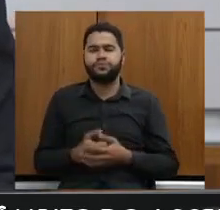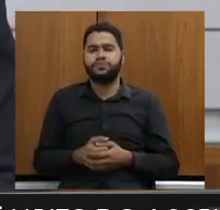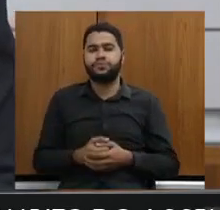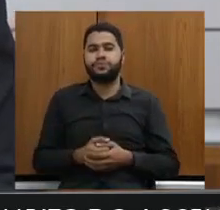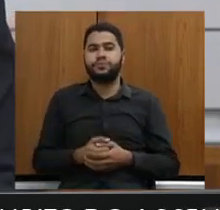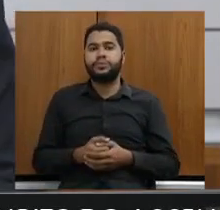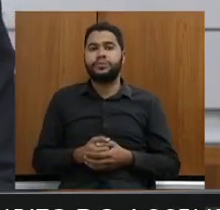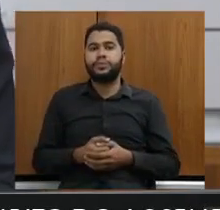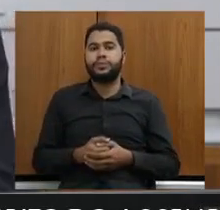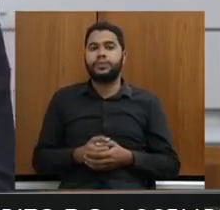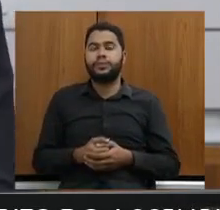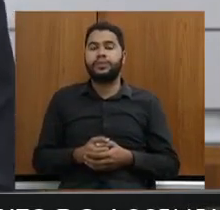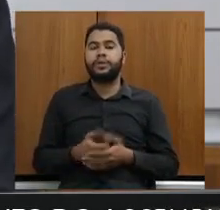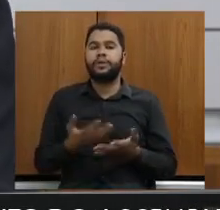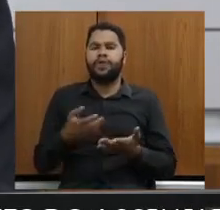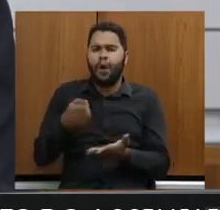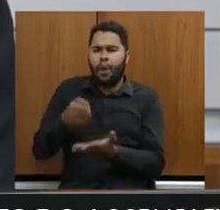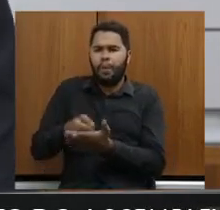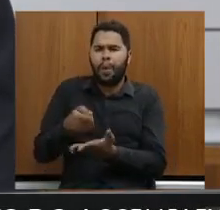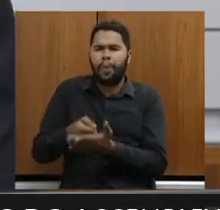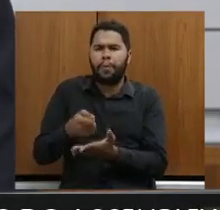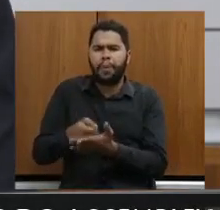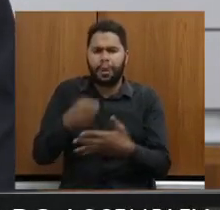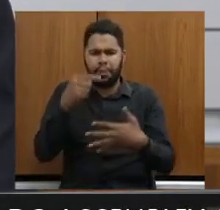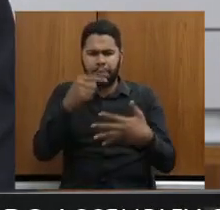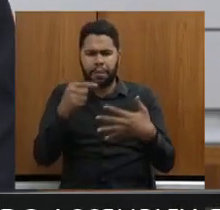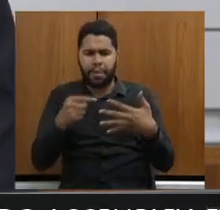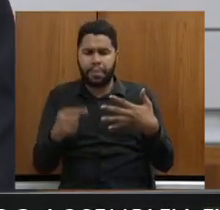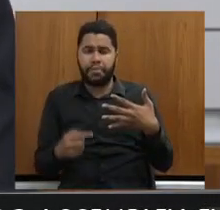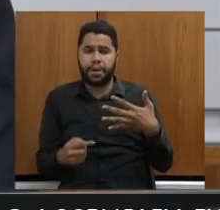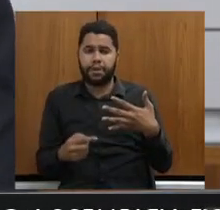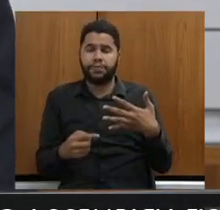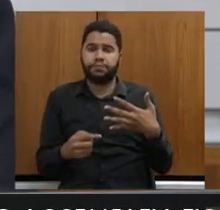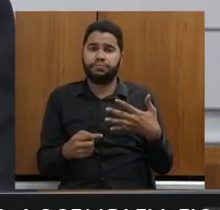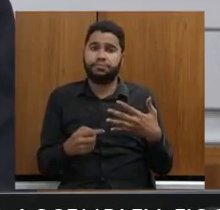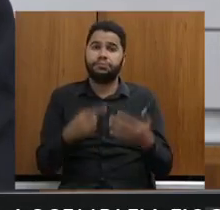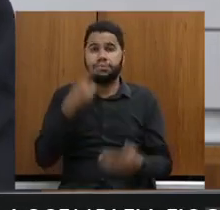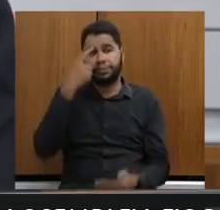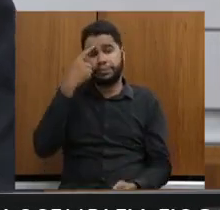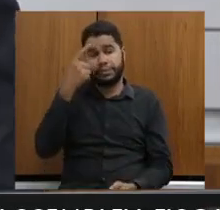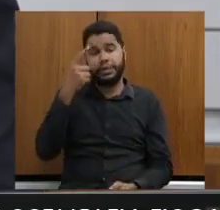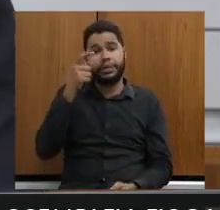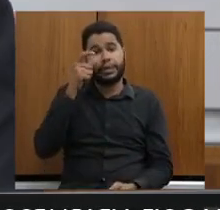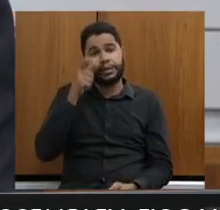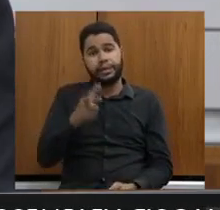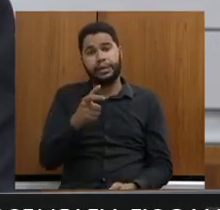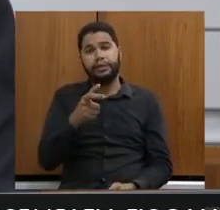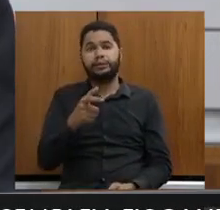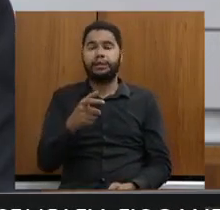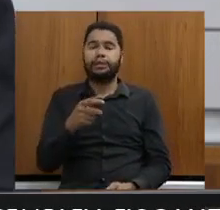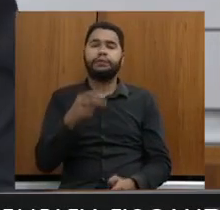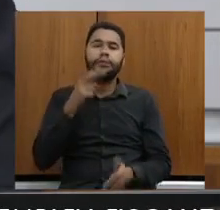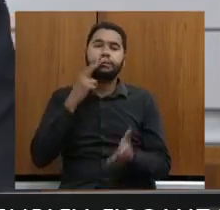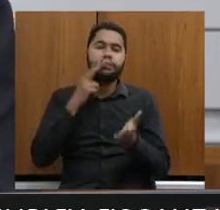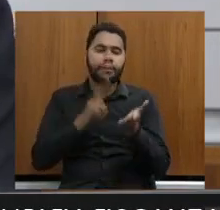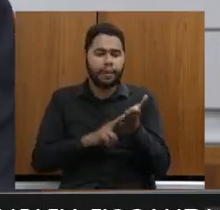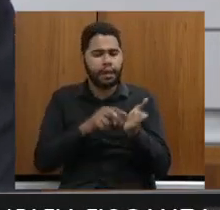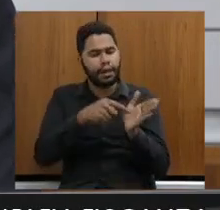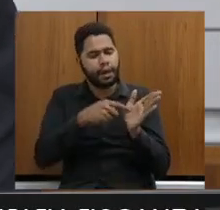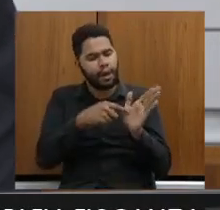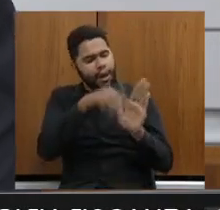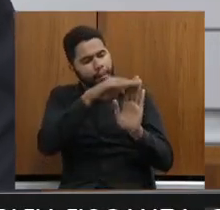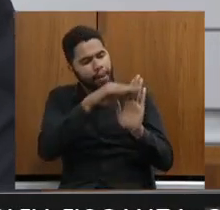o fazer uma Kart em vez de exigir uma série de procedimentos eu acho interessante sim fazer uma cartilha e não